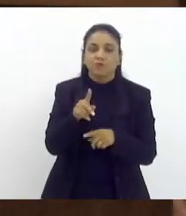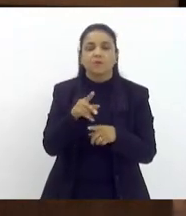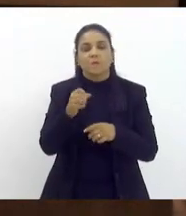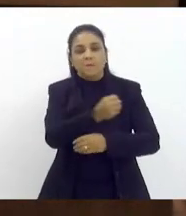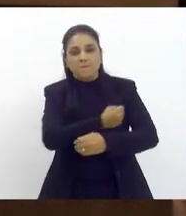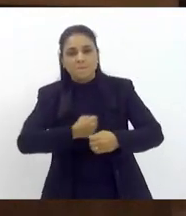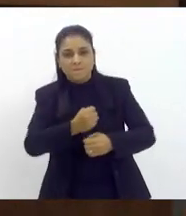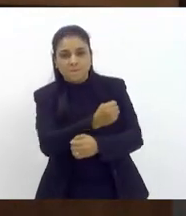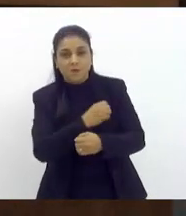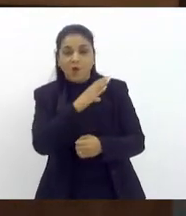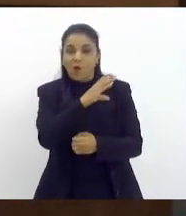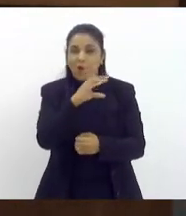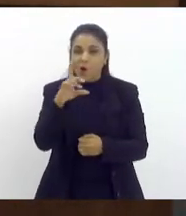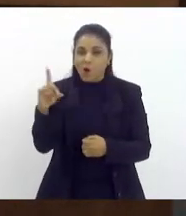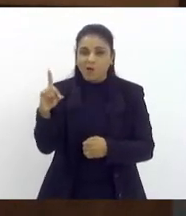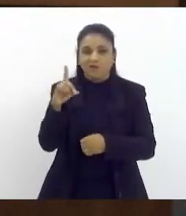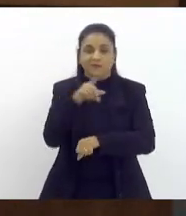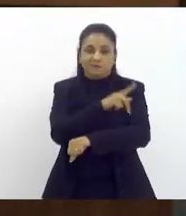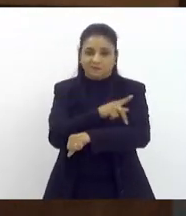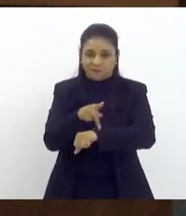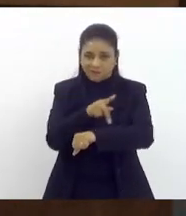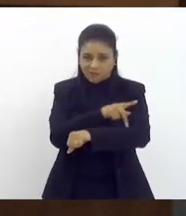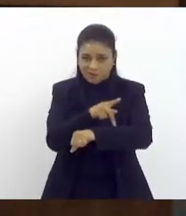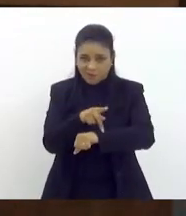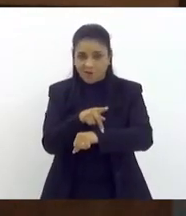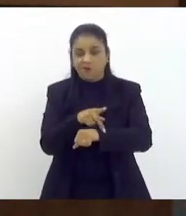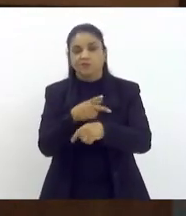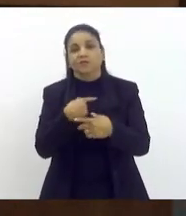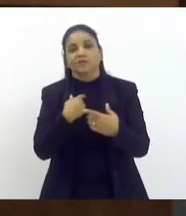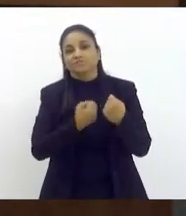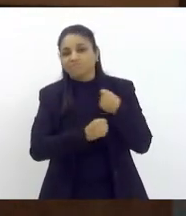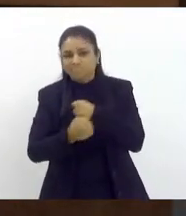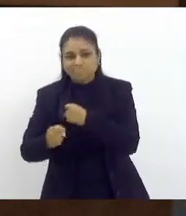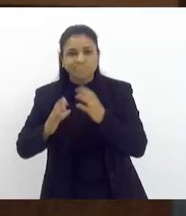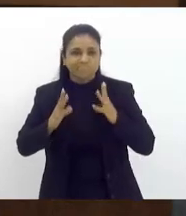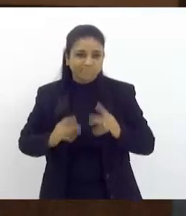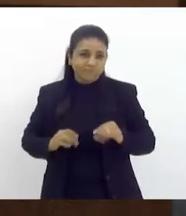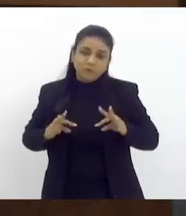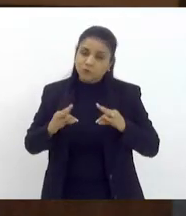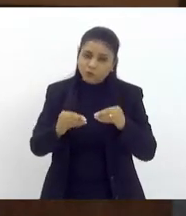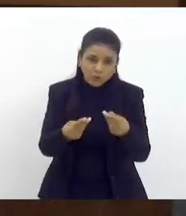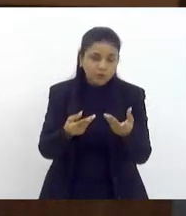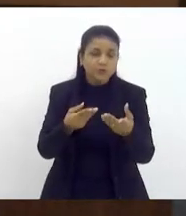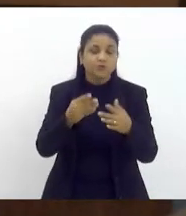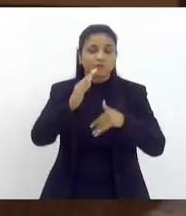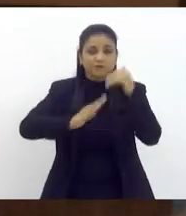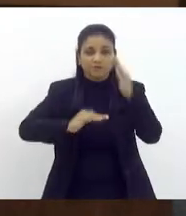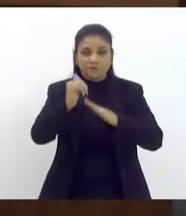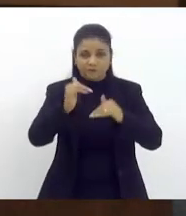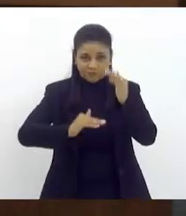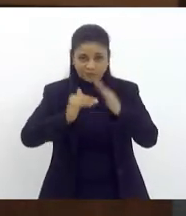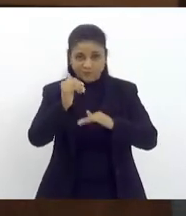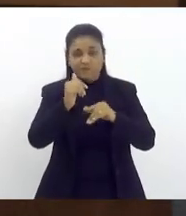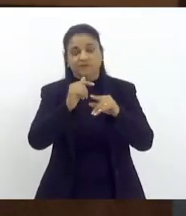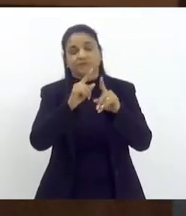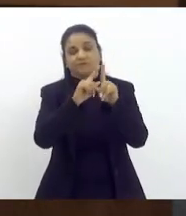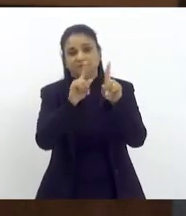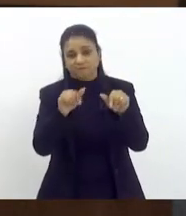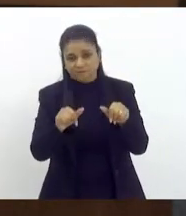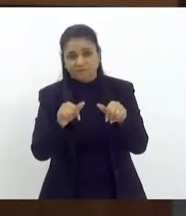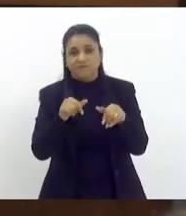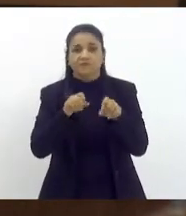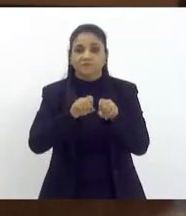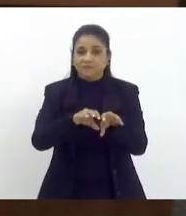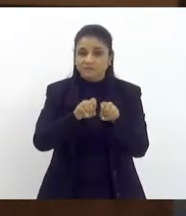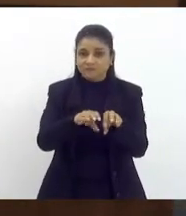as coordenadoras pedagógicas e o nosso estado deputado Jorge precisa olhar com muito carinho para esses profissionais o